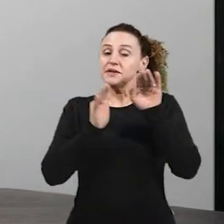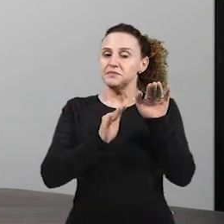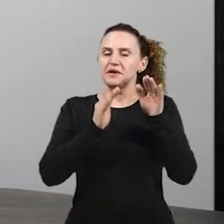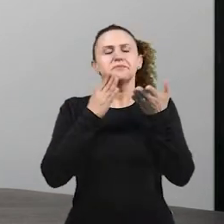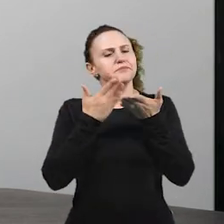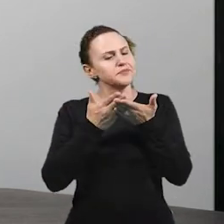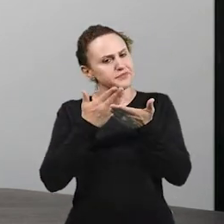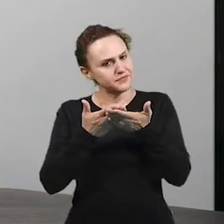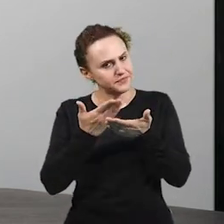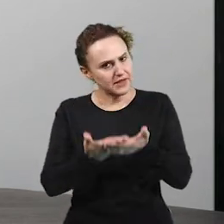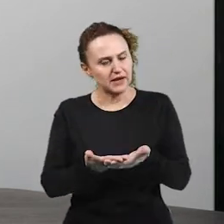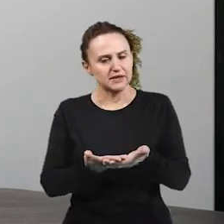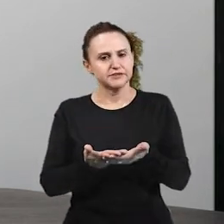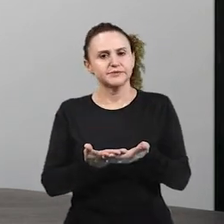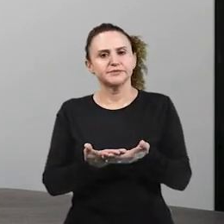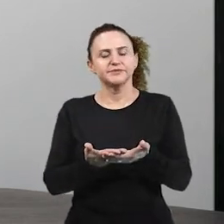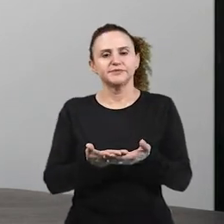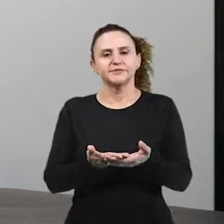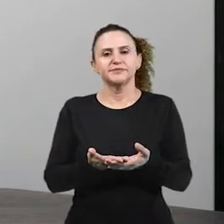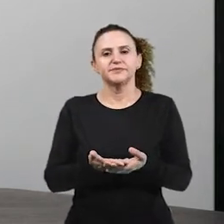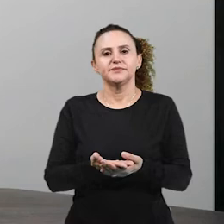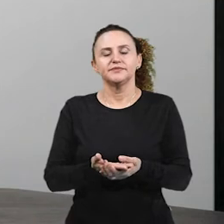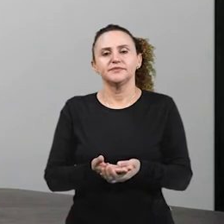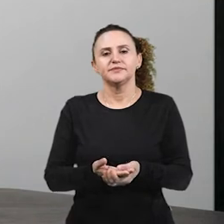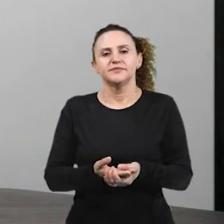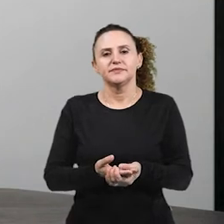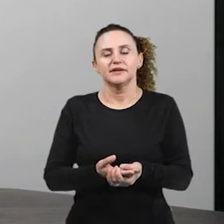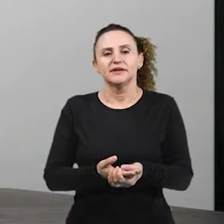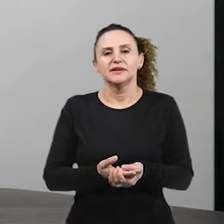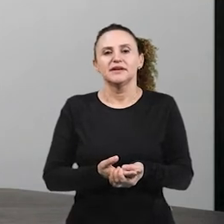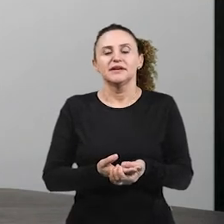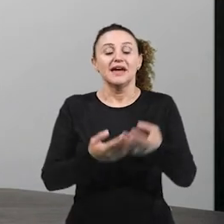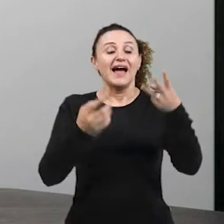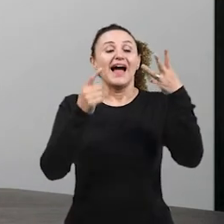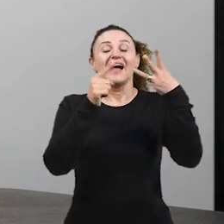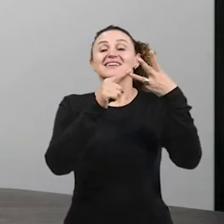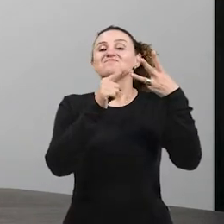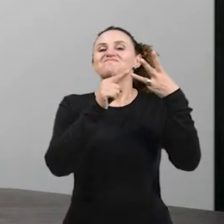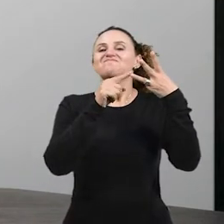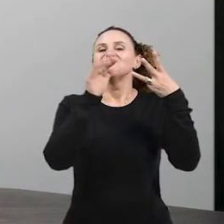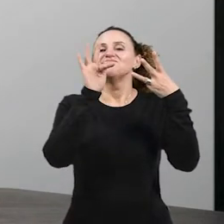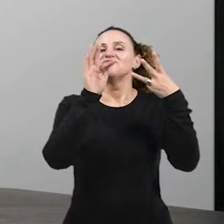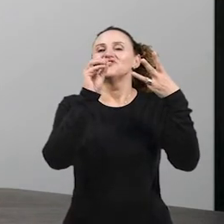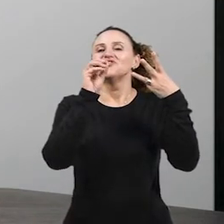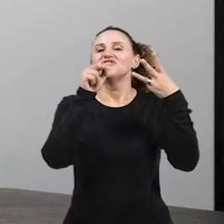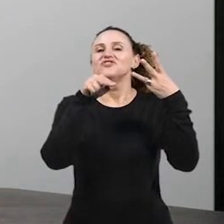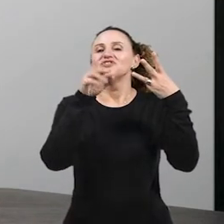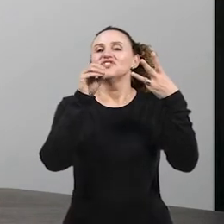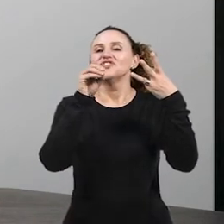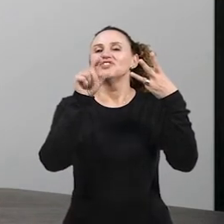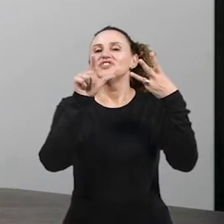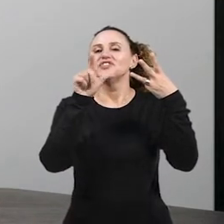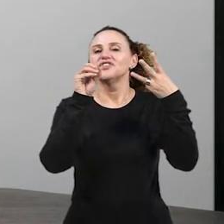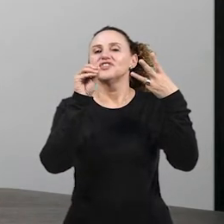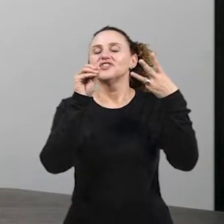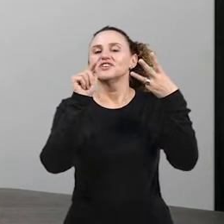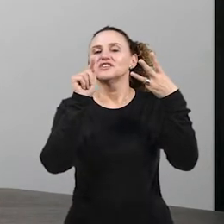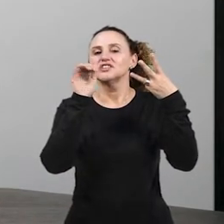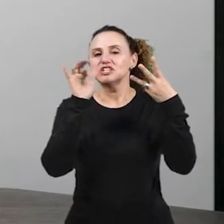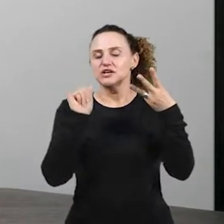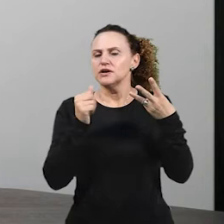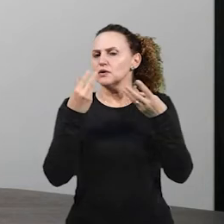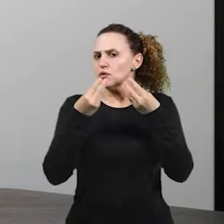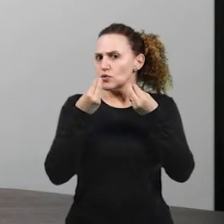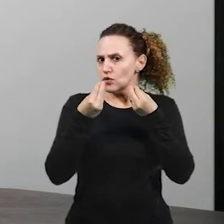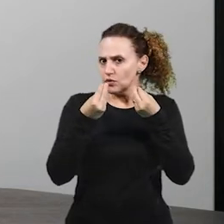estudar também a a a fonologia Então como que esse sons da língua se